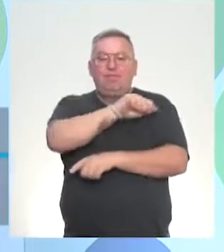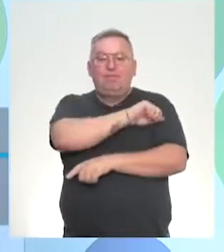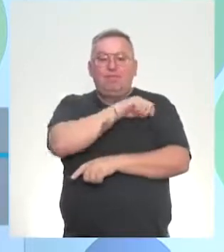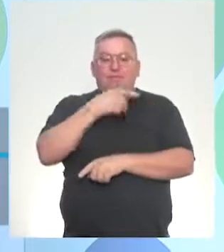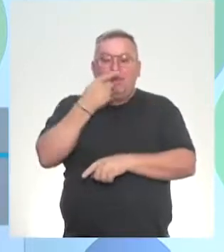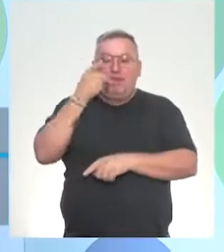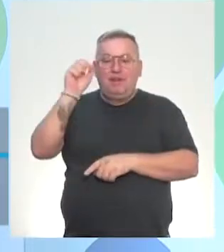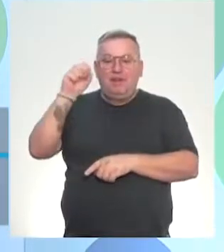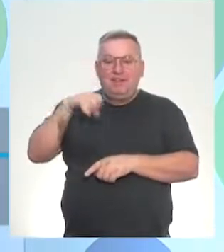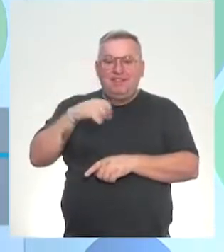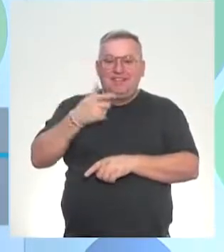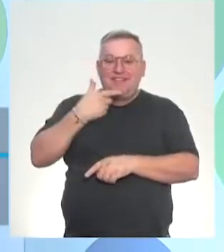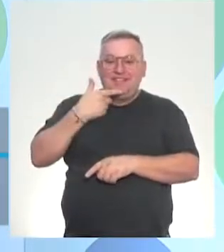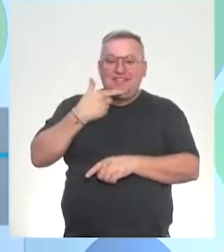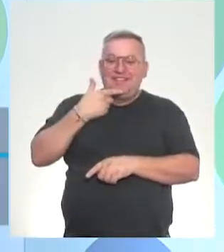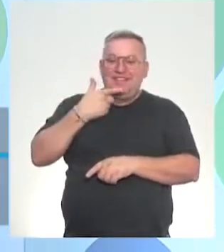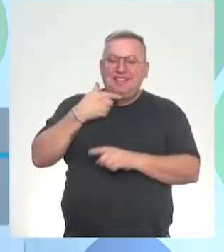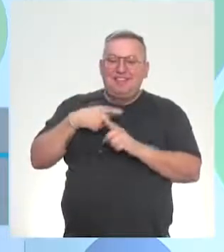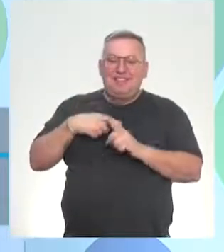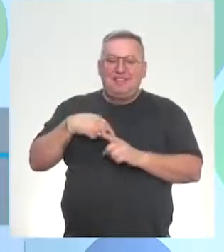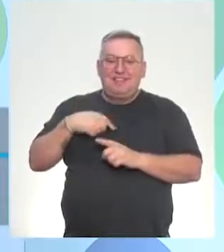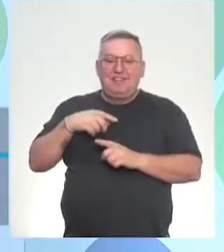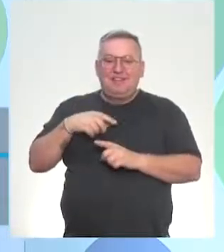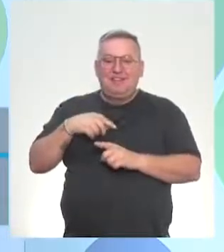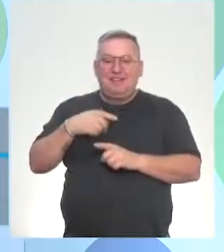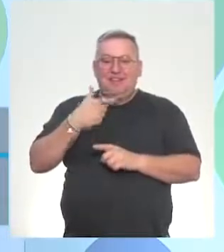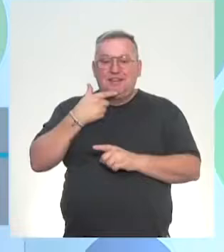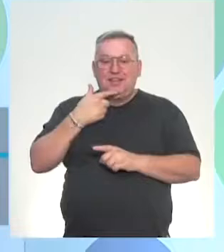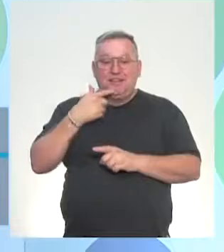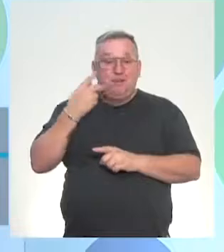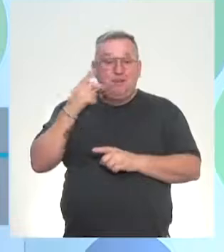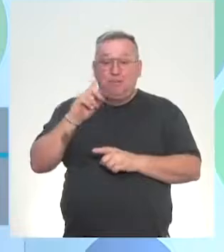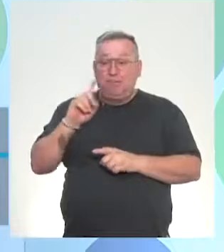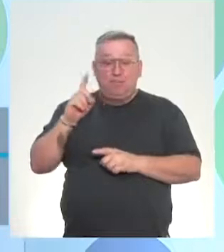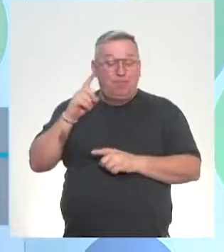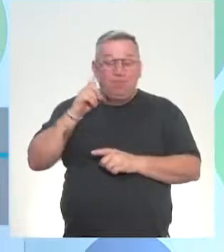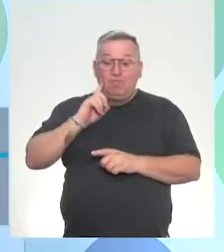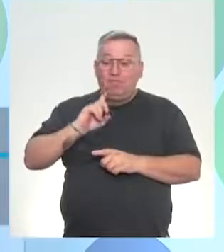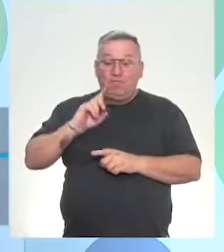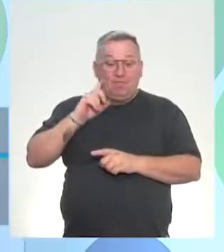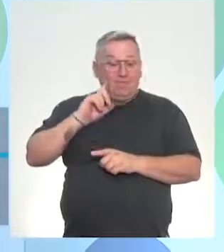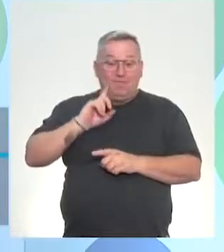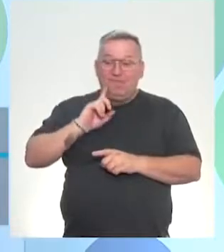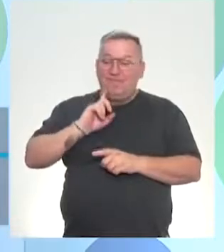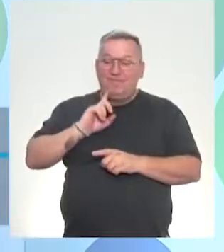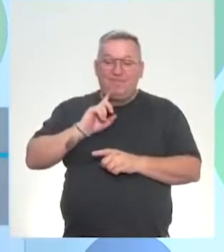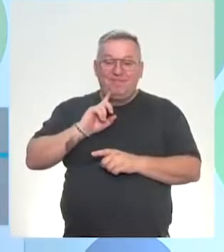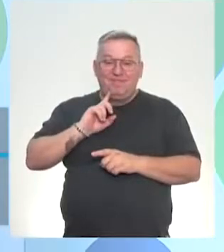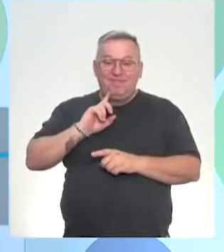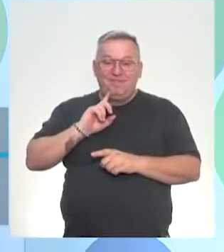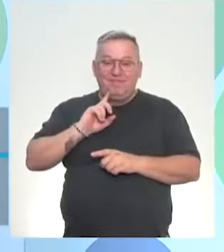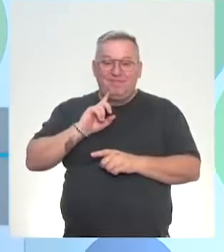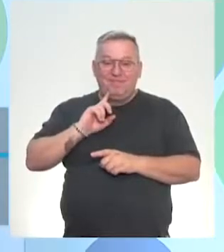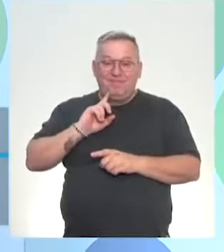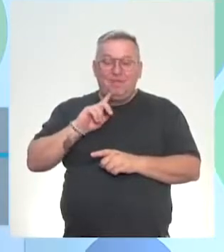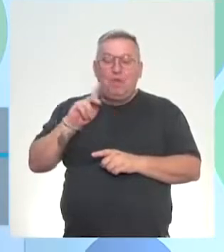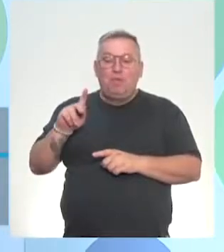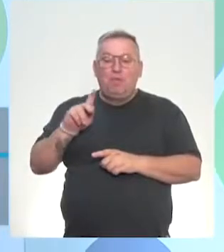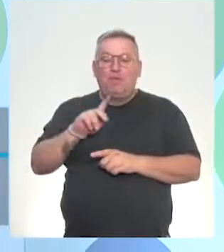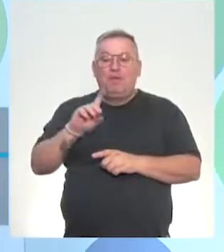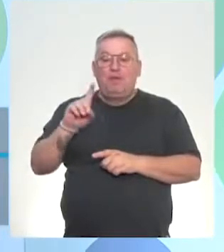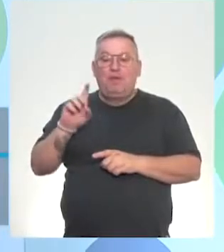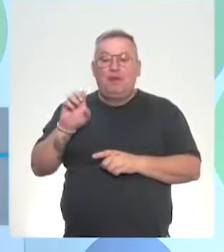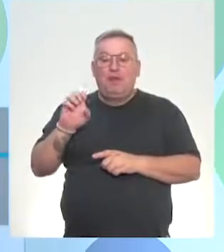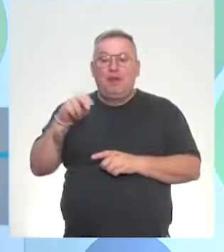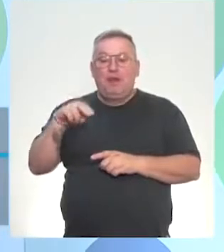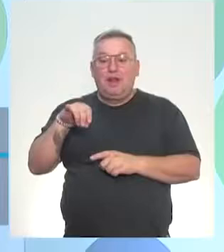sim e dar risada aqui, porque acho que não lembra. E outros falaram, rir para não chorar, como o aluno Guilherme da Pro Denise, dizendo, rir para